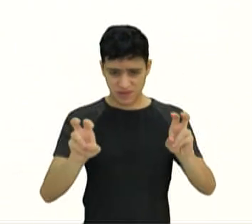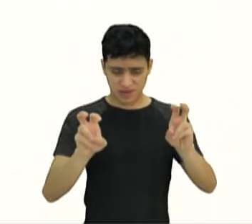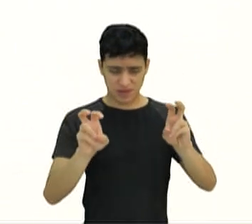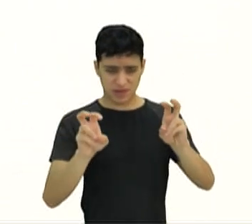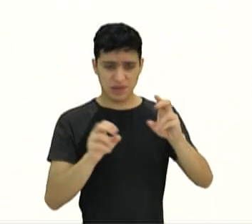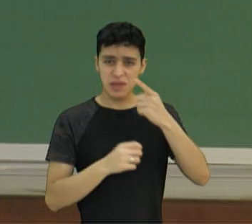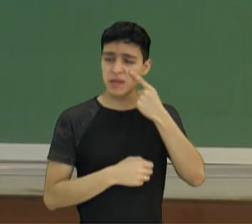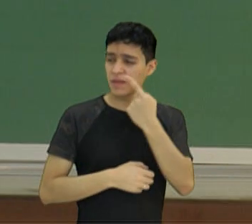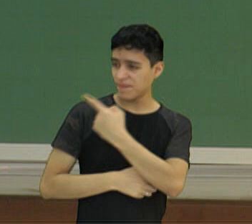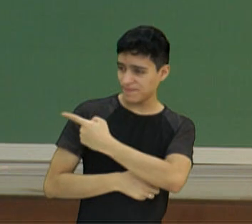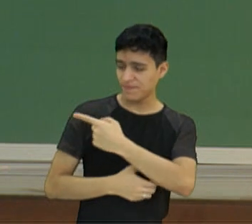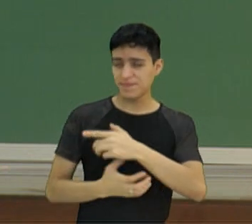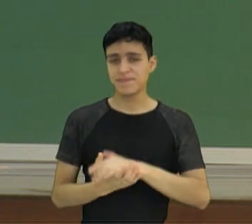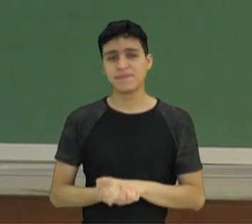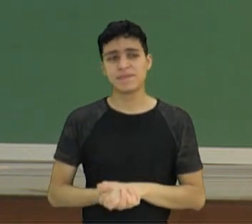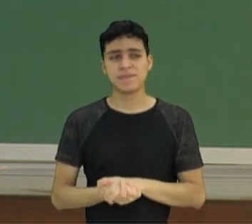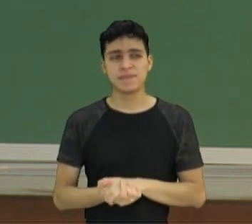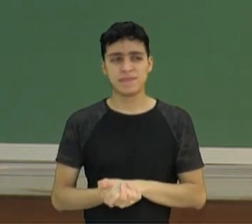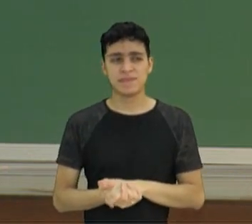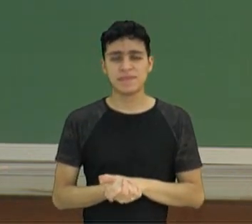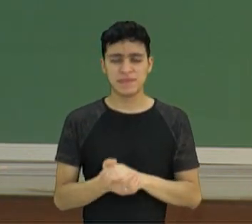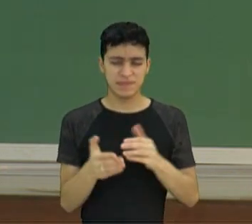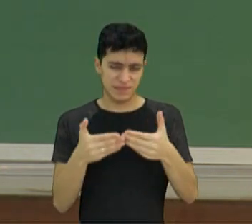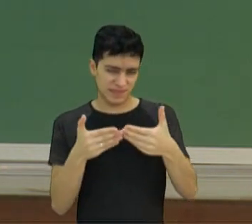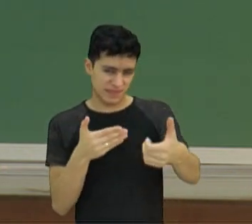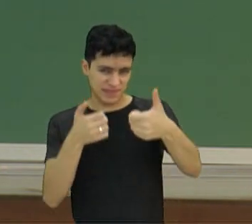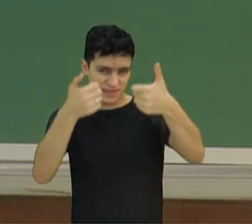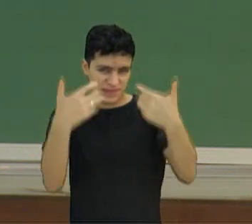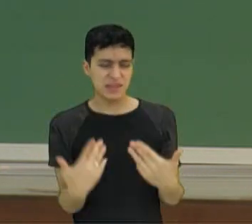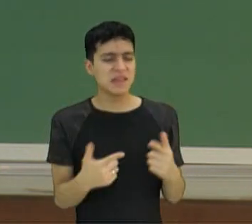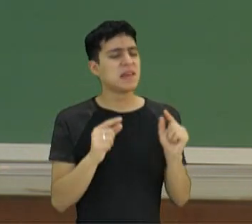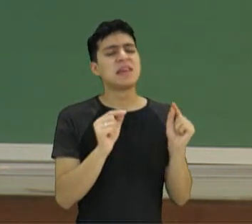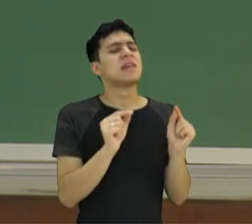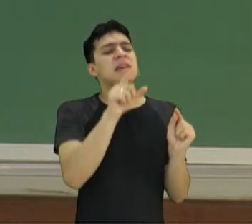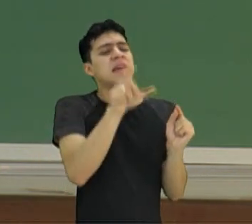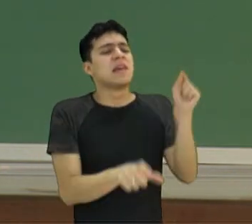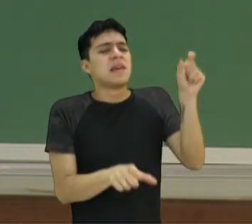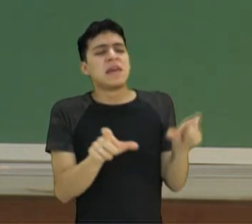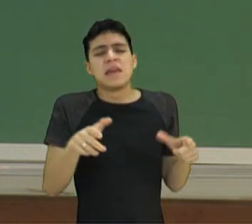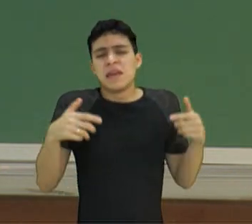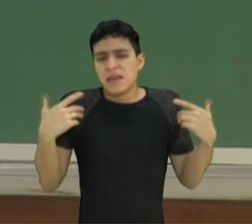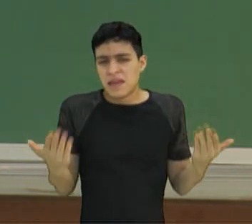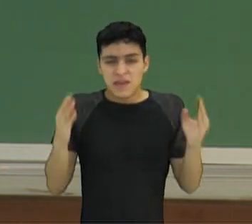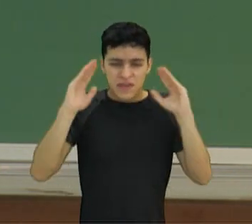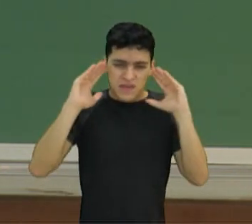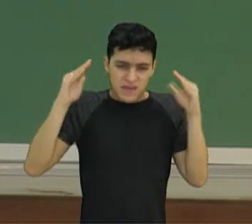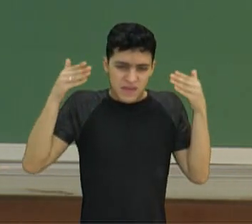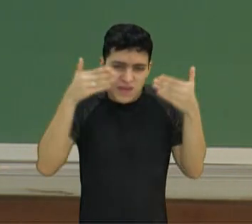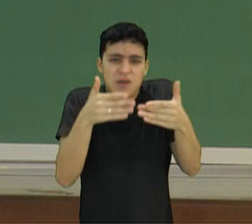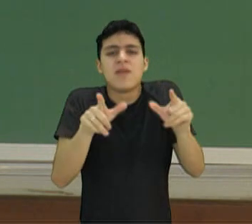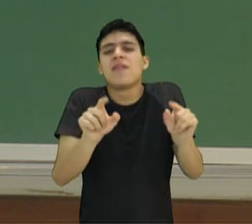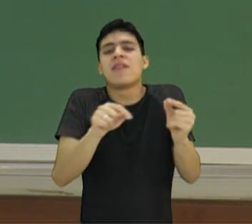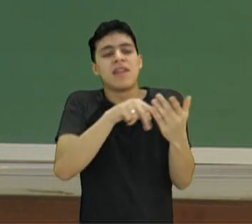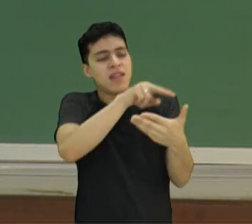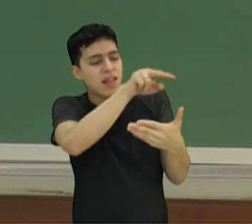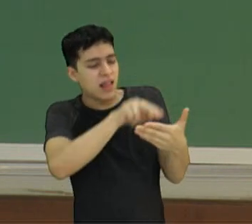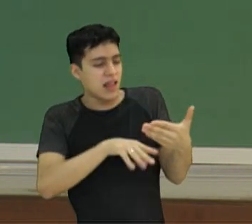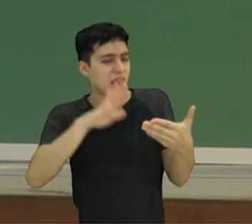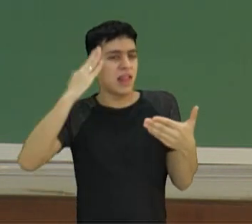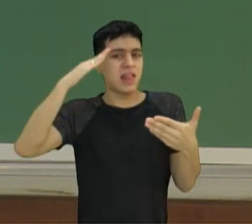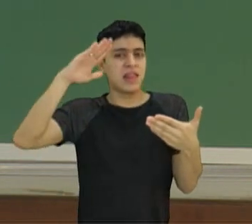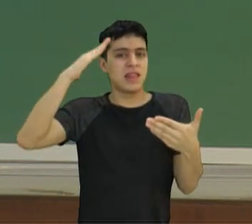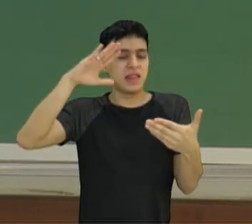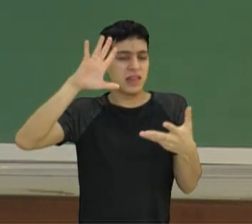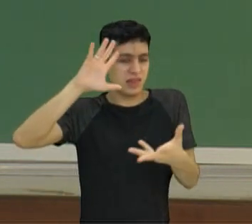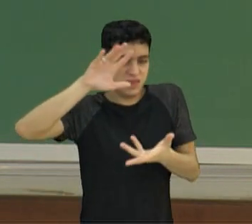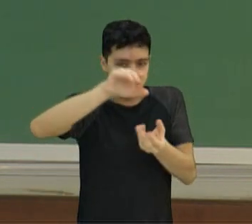é Charlotte and Steve. Já já eu falo sobre quem são essas pessoas. E o foco vai estar justamente na leitura e interpretação.